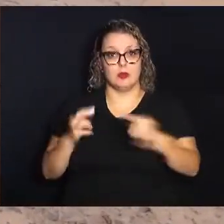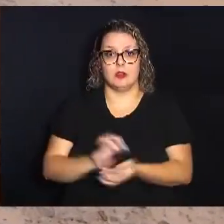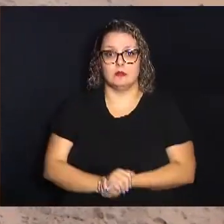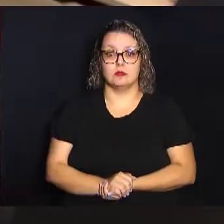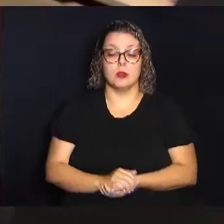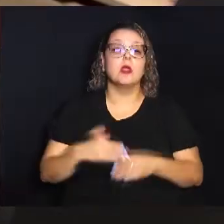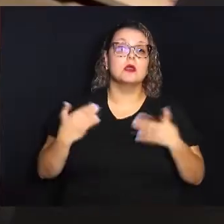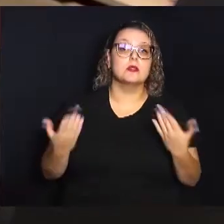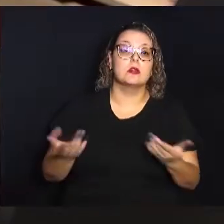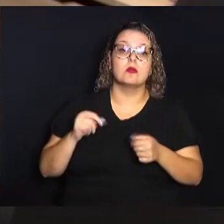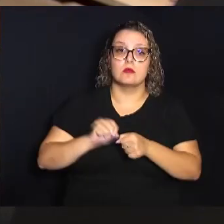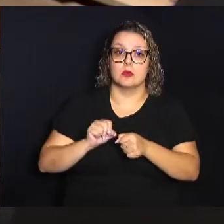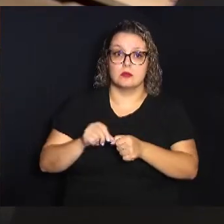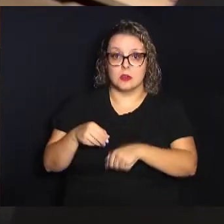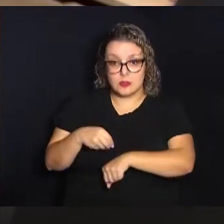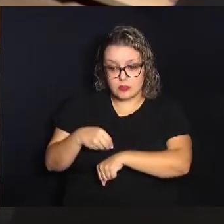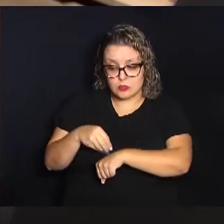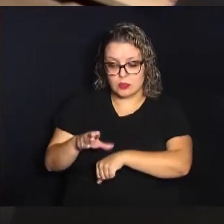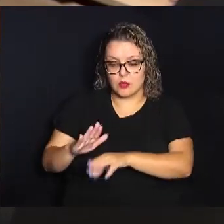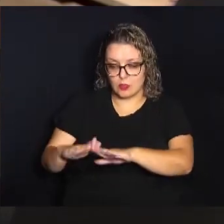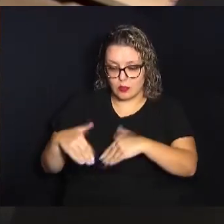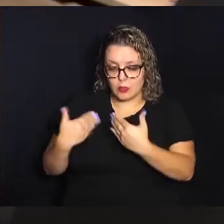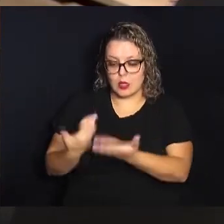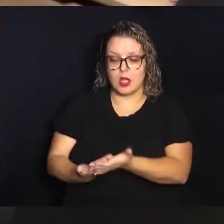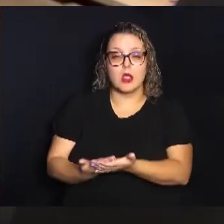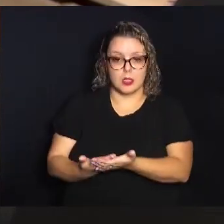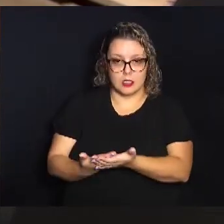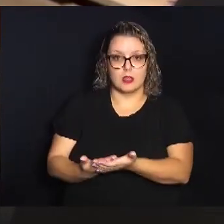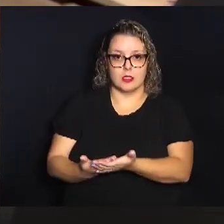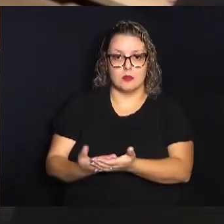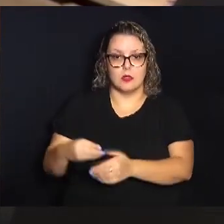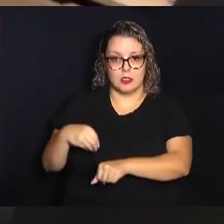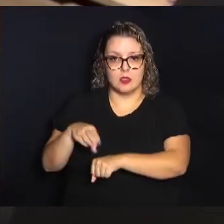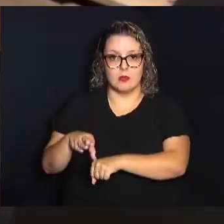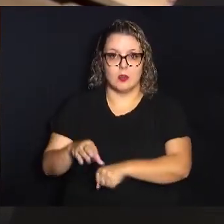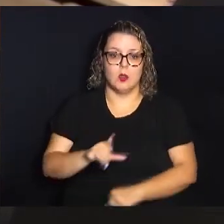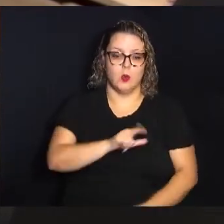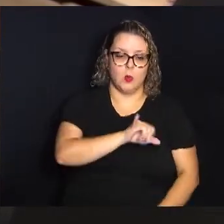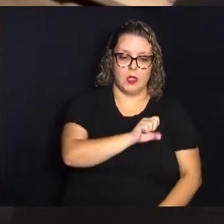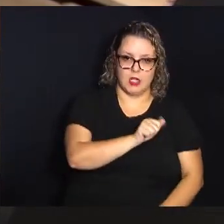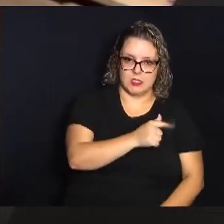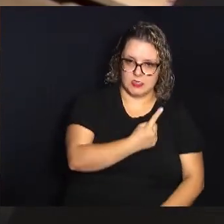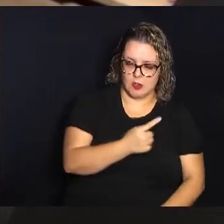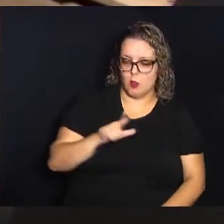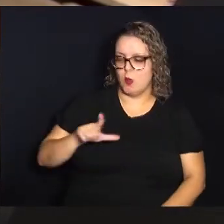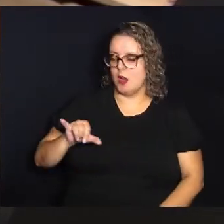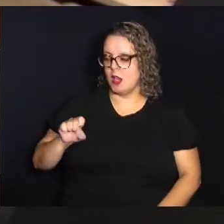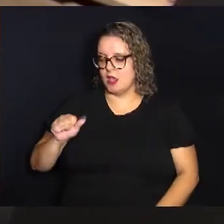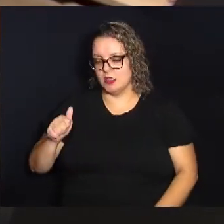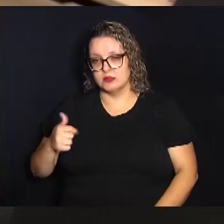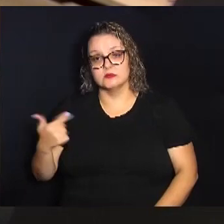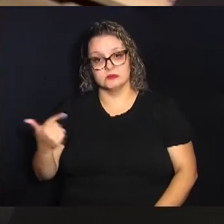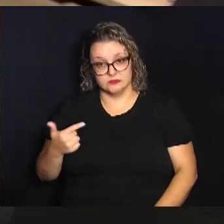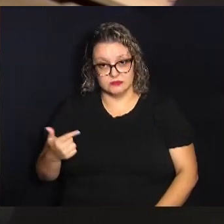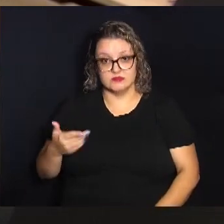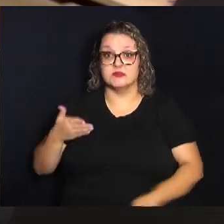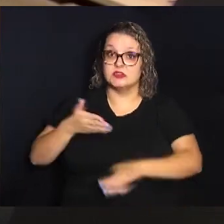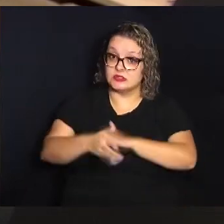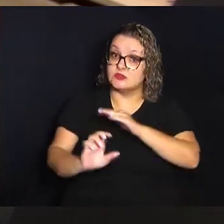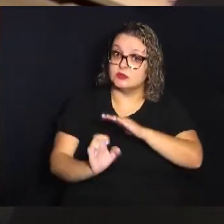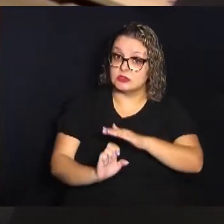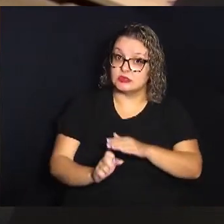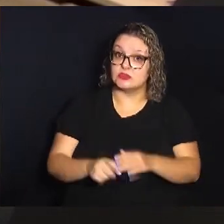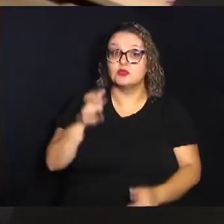fiscalização então para isso eu fiz o requerimento de informação do Jardim L Jardim Lisa 1 e do para que entre uma empresa